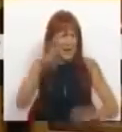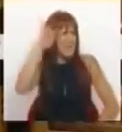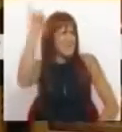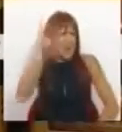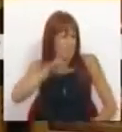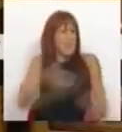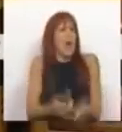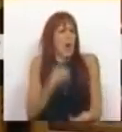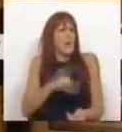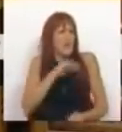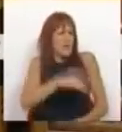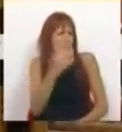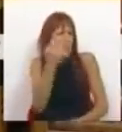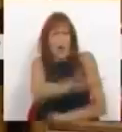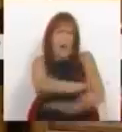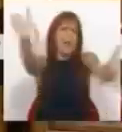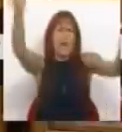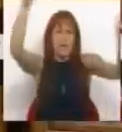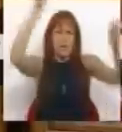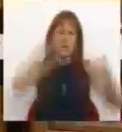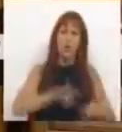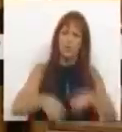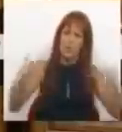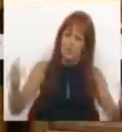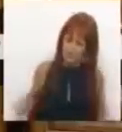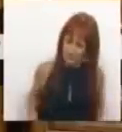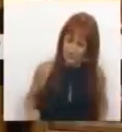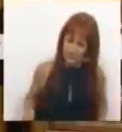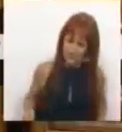ideia de repor os salários e as pensões. Senhor Deputado.